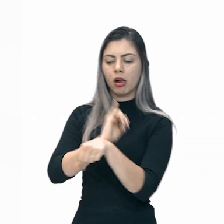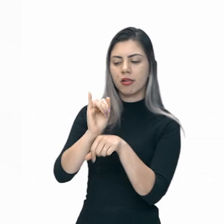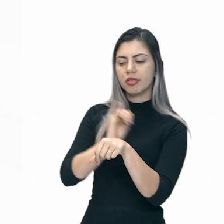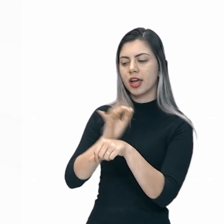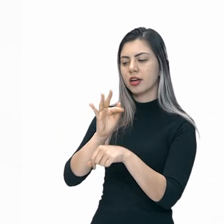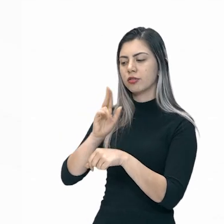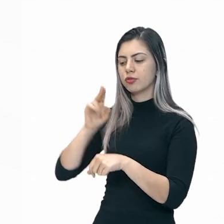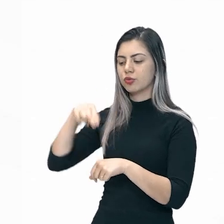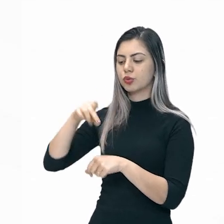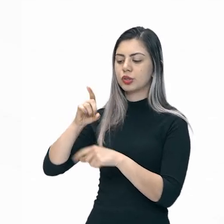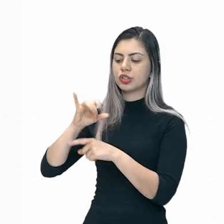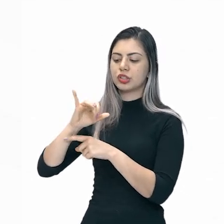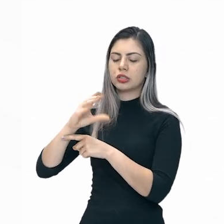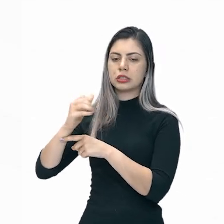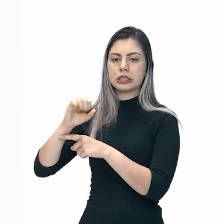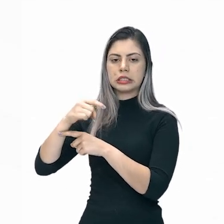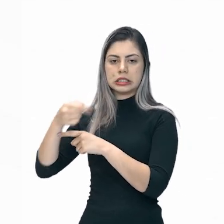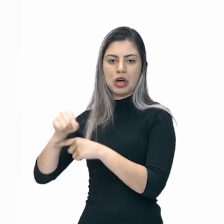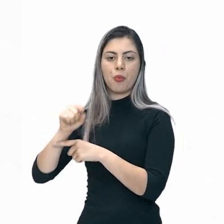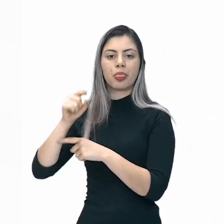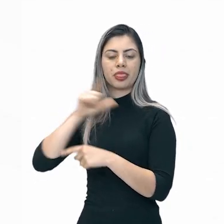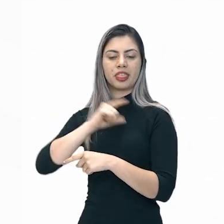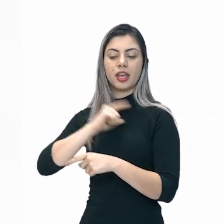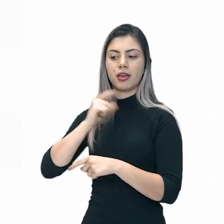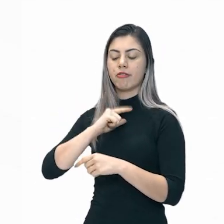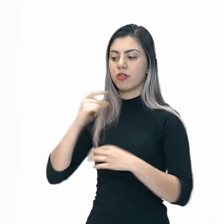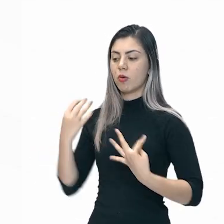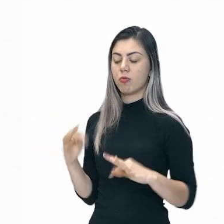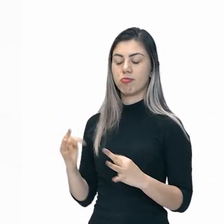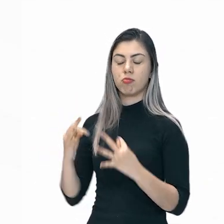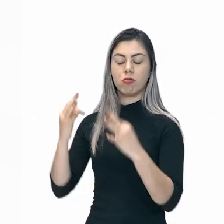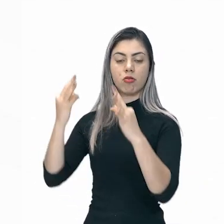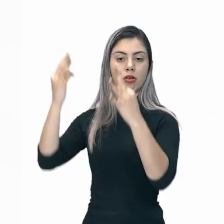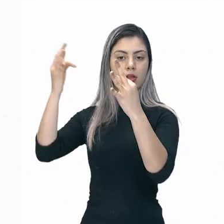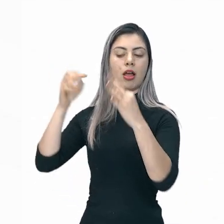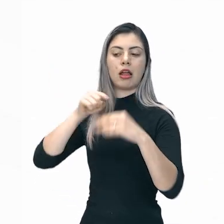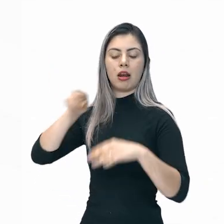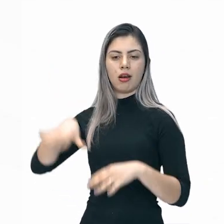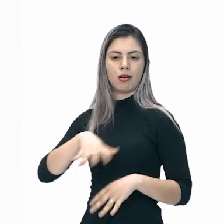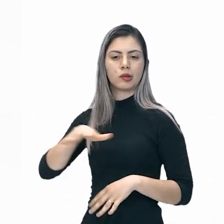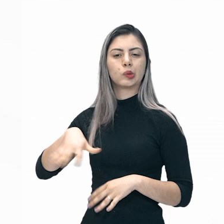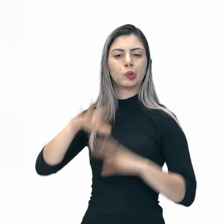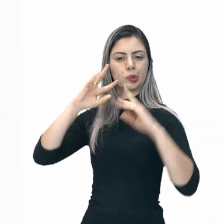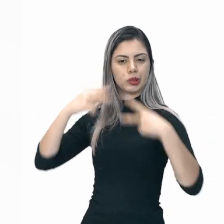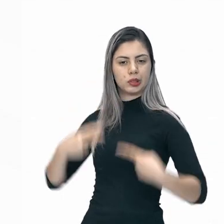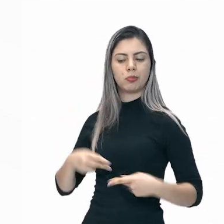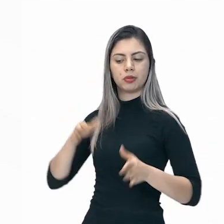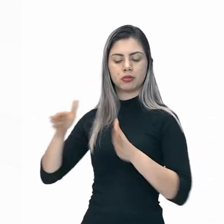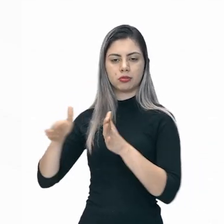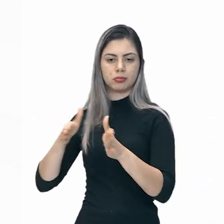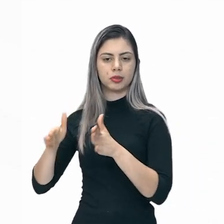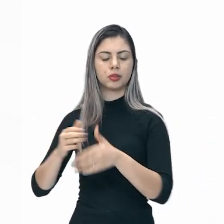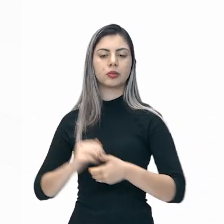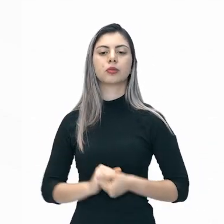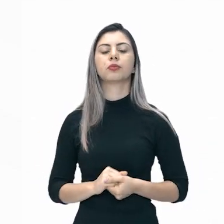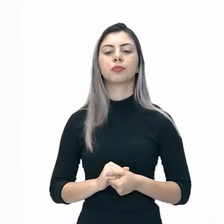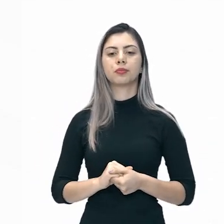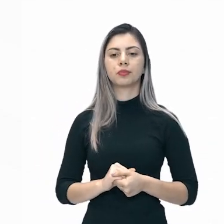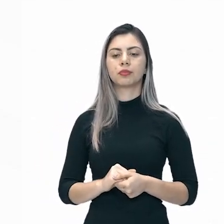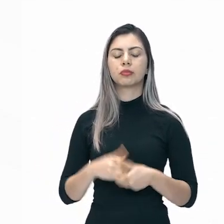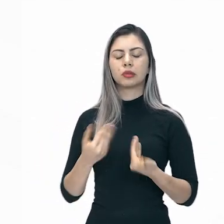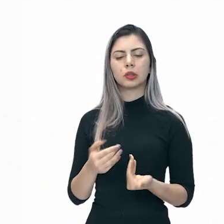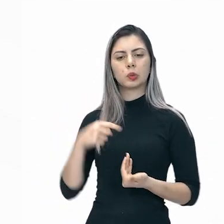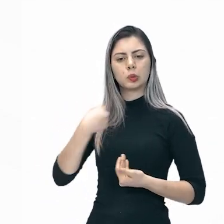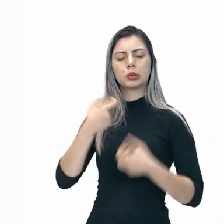dos Metais propiciaram uma enorme conquista tecnológica para a humanidade. Então, quando nós